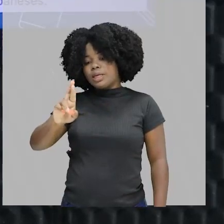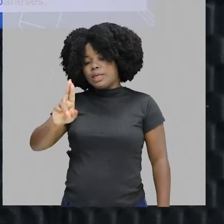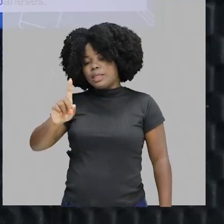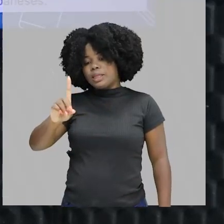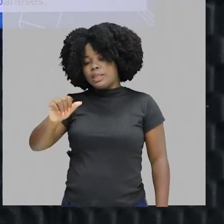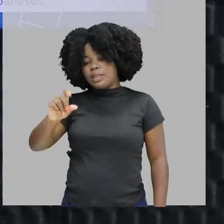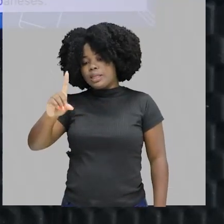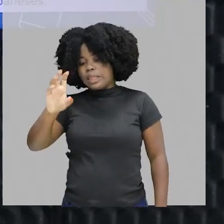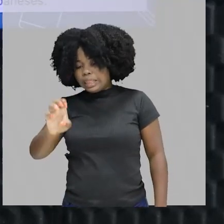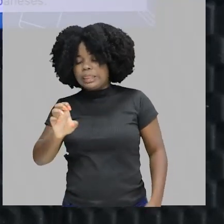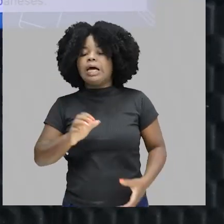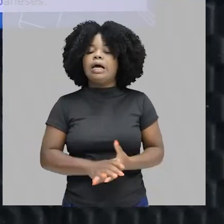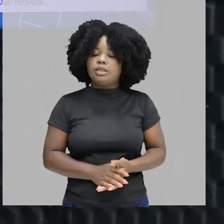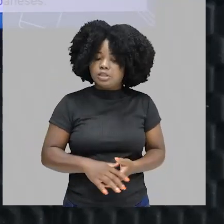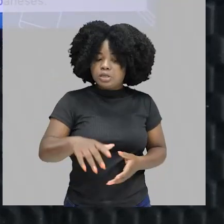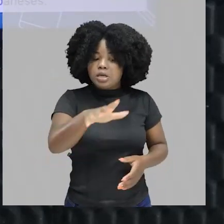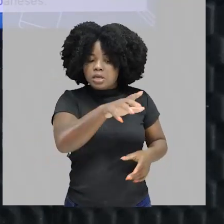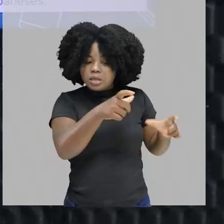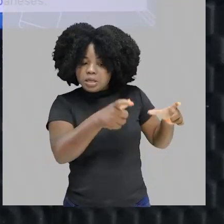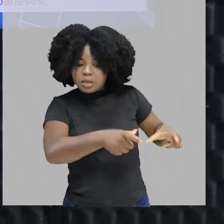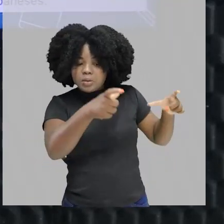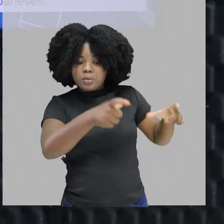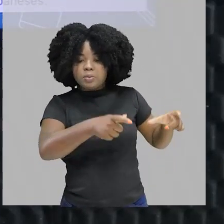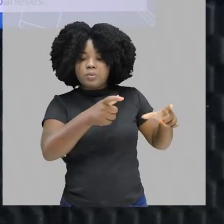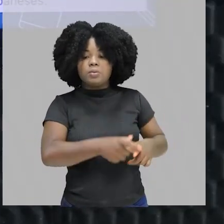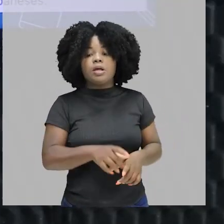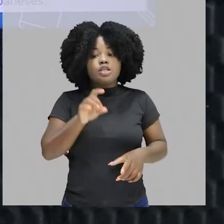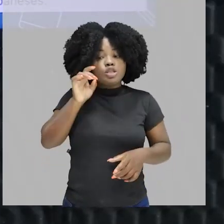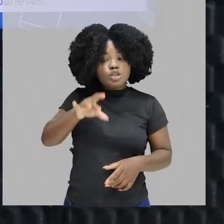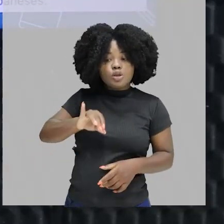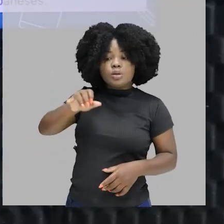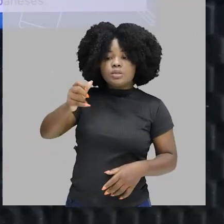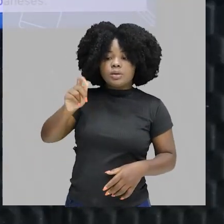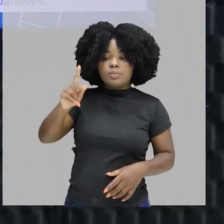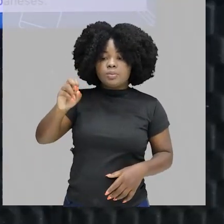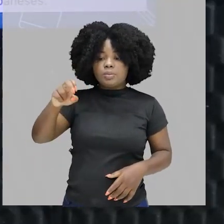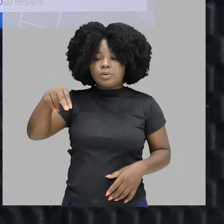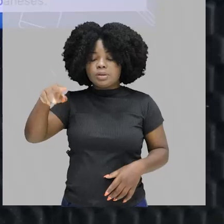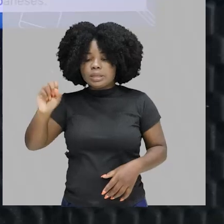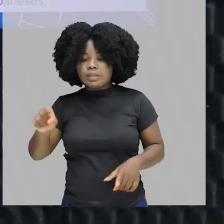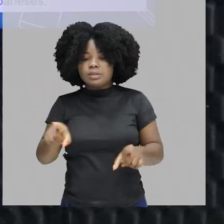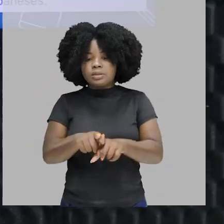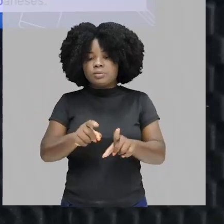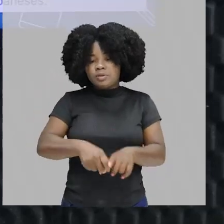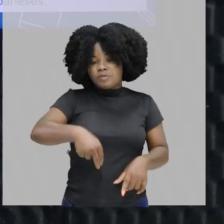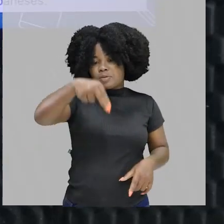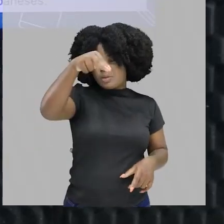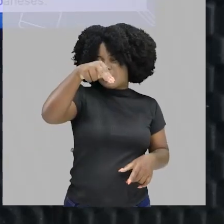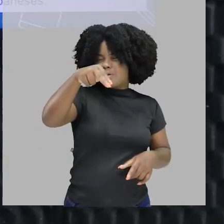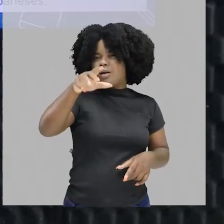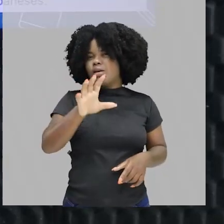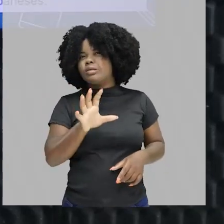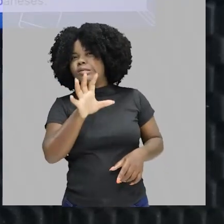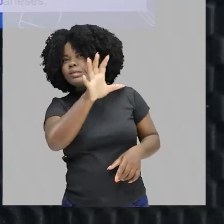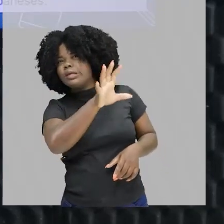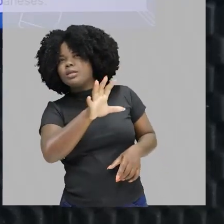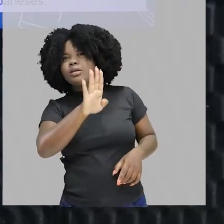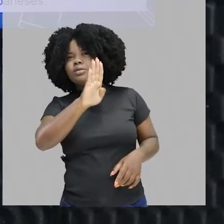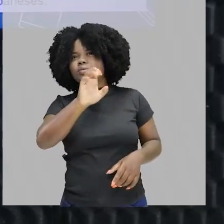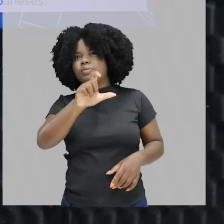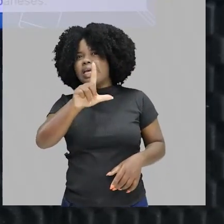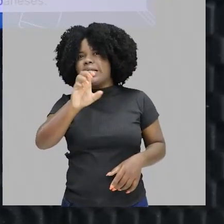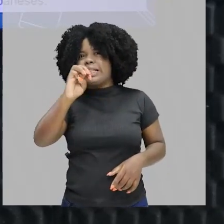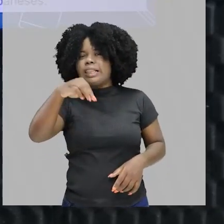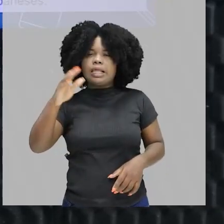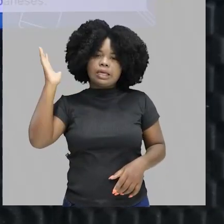tipicamente japonês, né? Vão ali entrar no comércio, vão para o norte também, nas áreas de Belém do Pará, tu tem ali colônias japonesas, e também